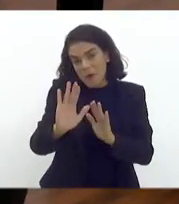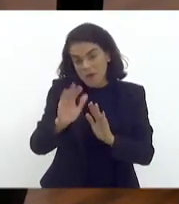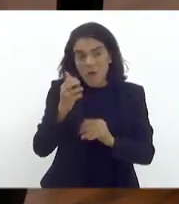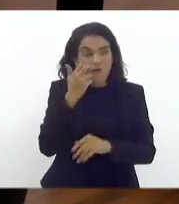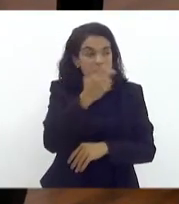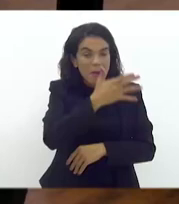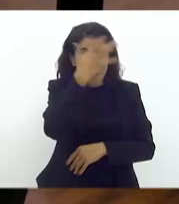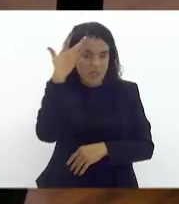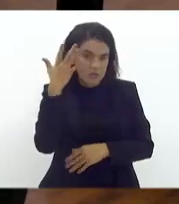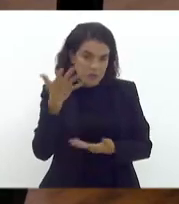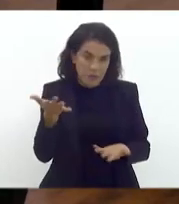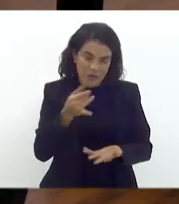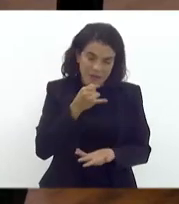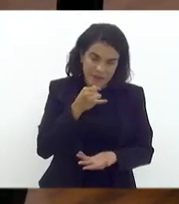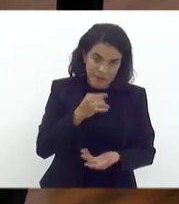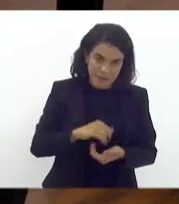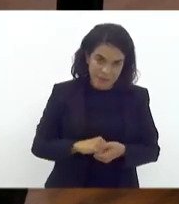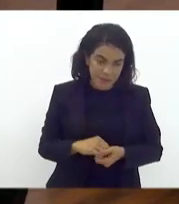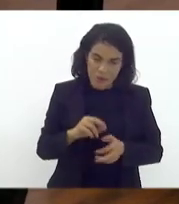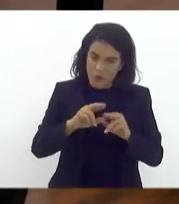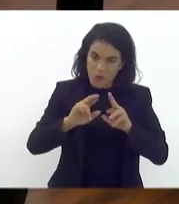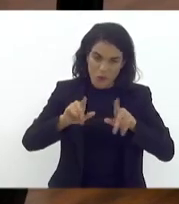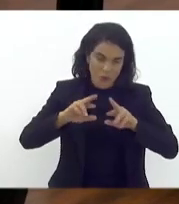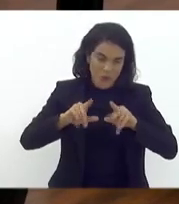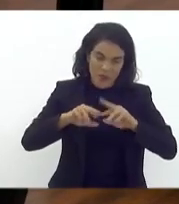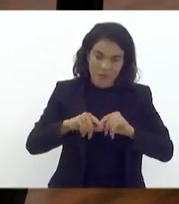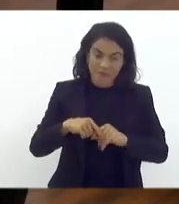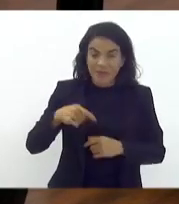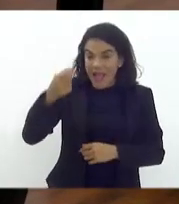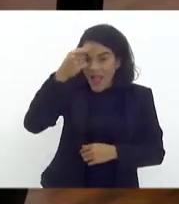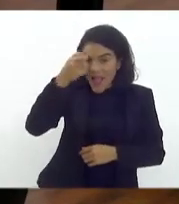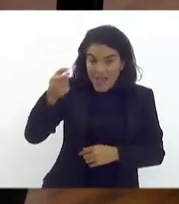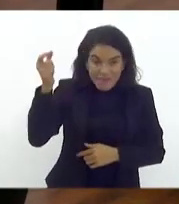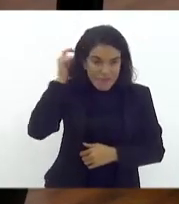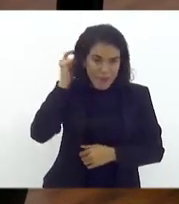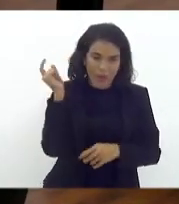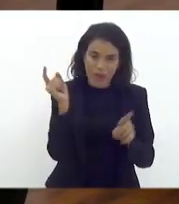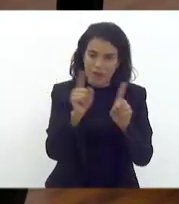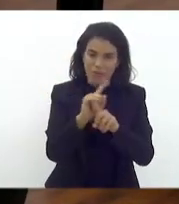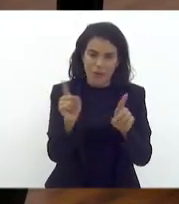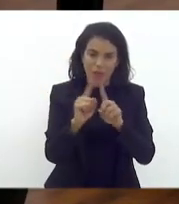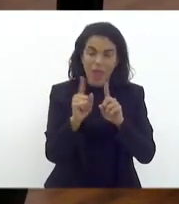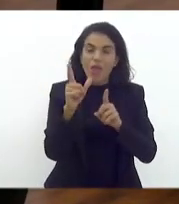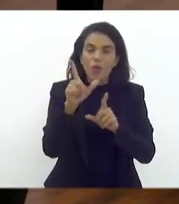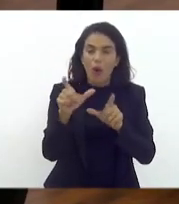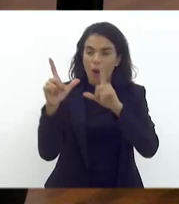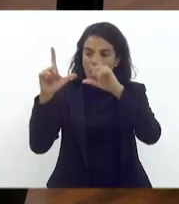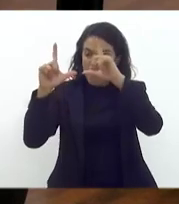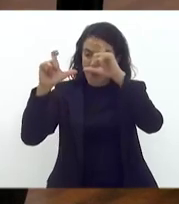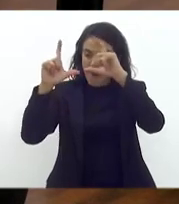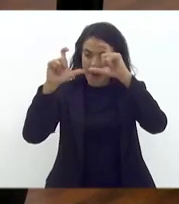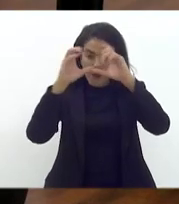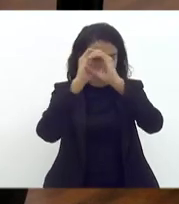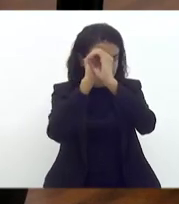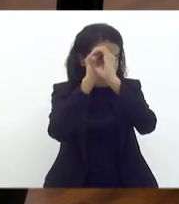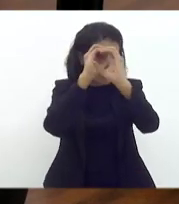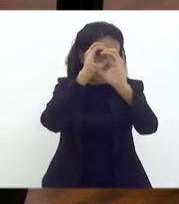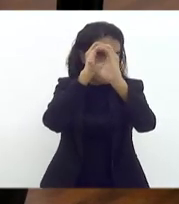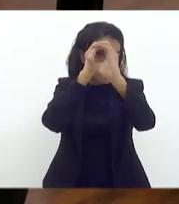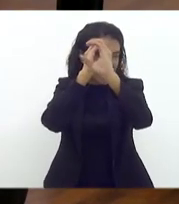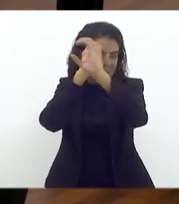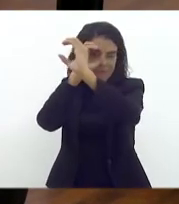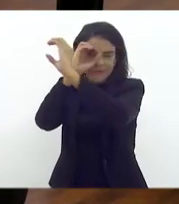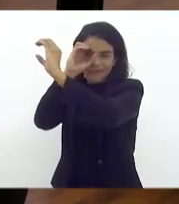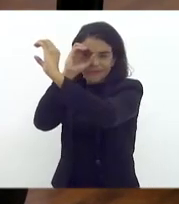visto essa pessoa me assaltar por exemplo não é assim que funciona a memória não é uma máquina fotográfica filmadora e essa